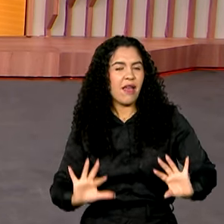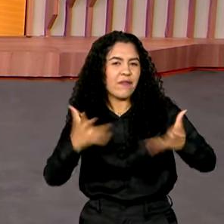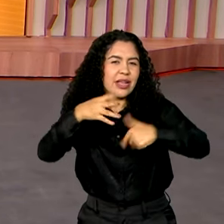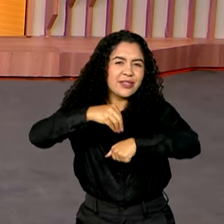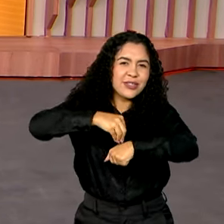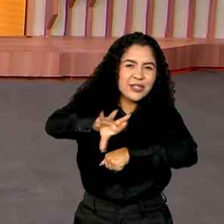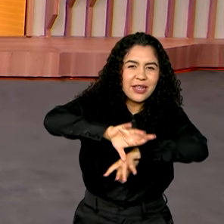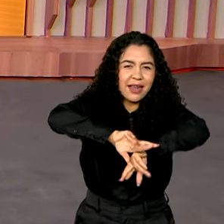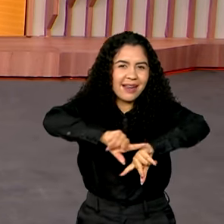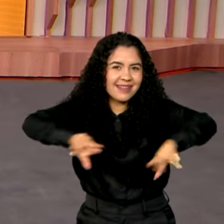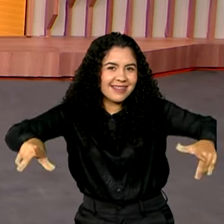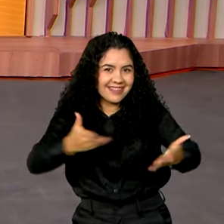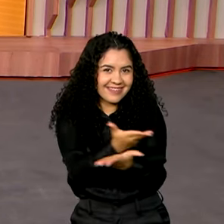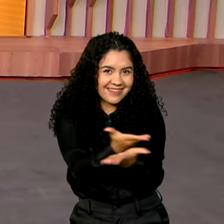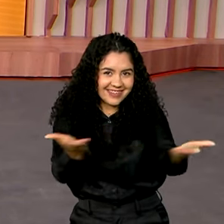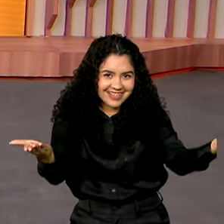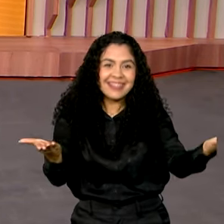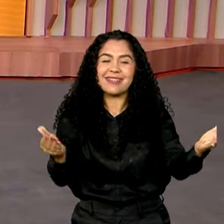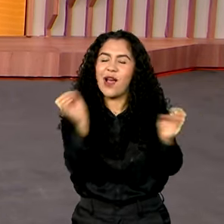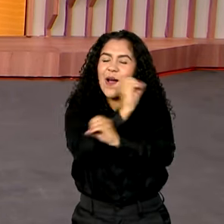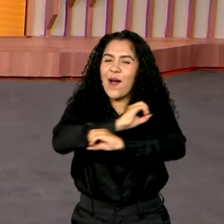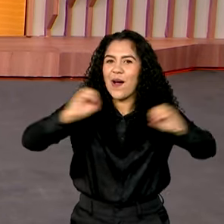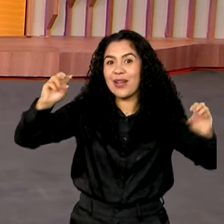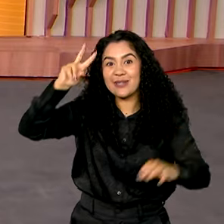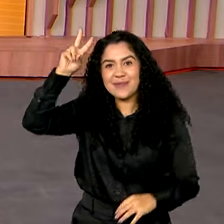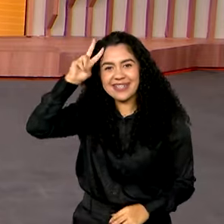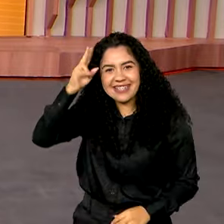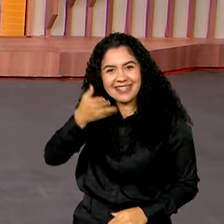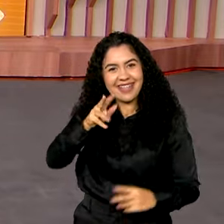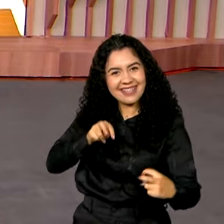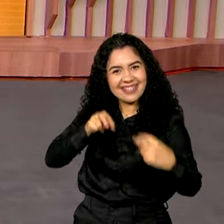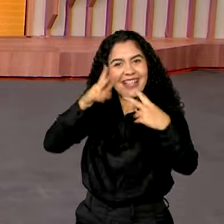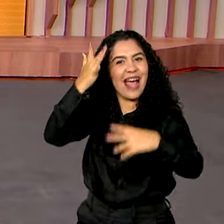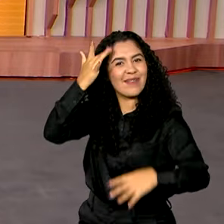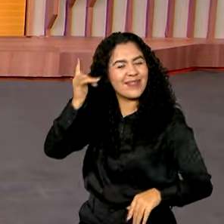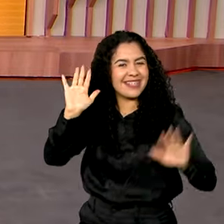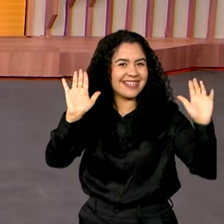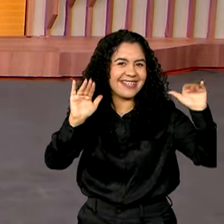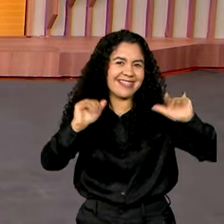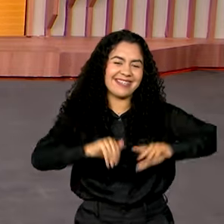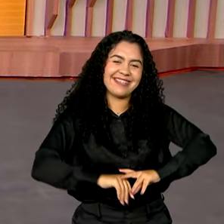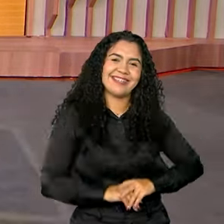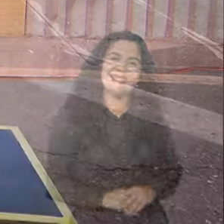serviços para você, cidadão. Uma ótima segunda-feira, até amanhã, tchau.